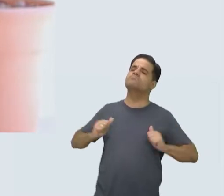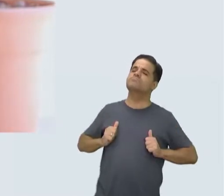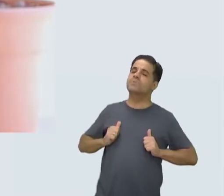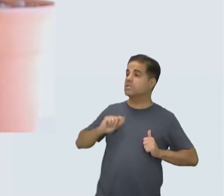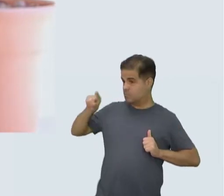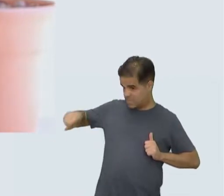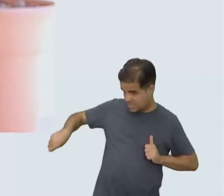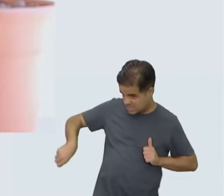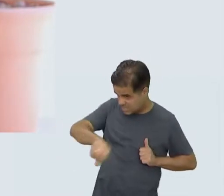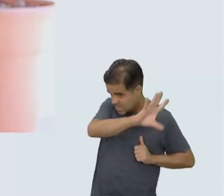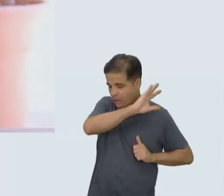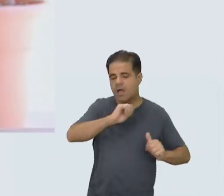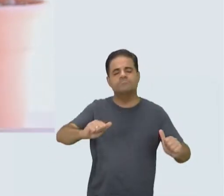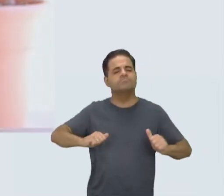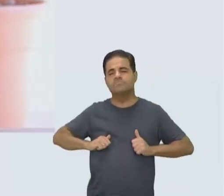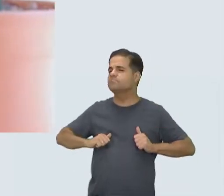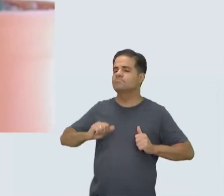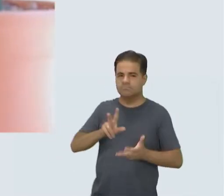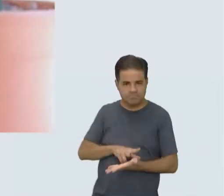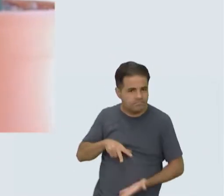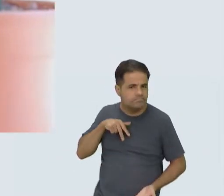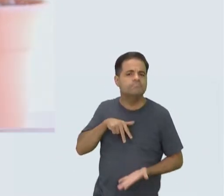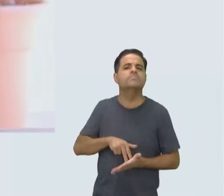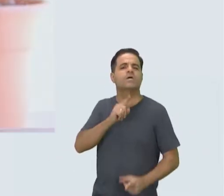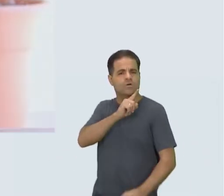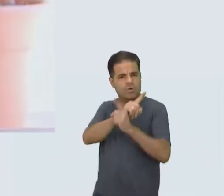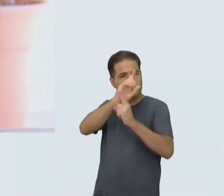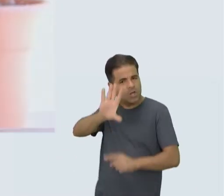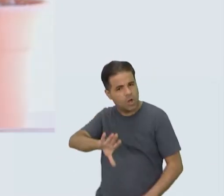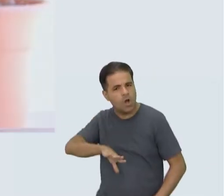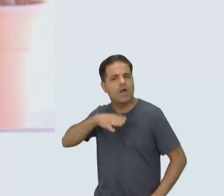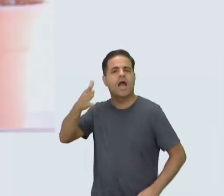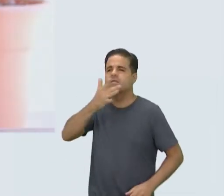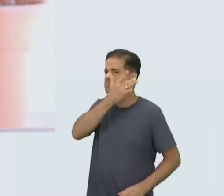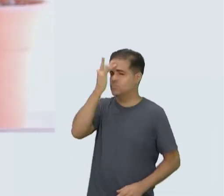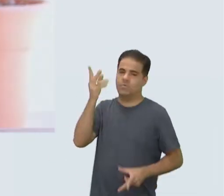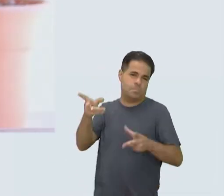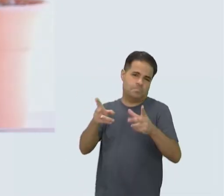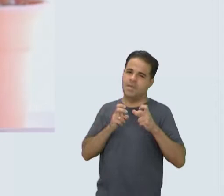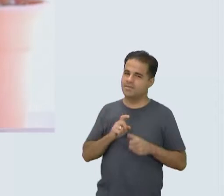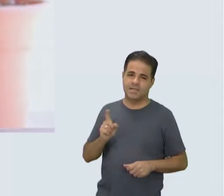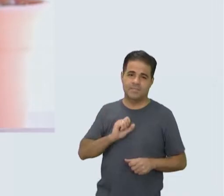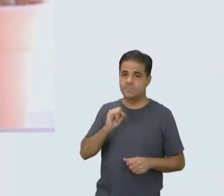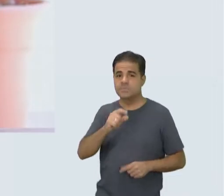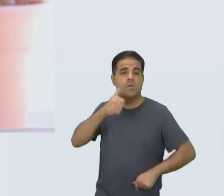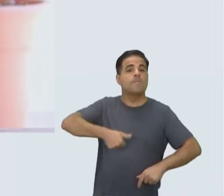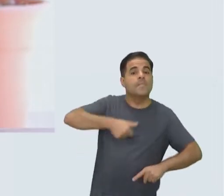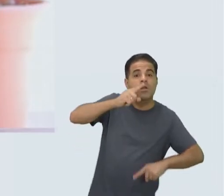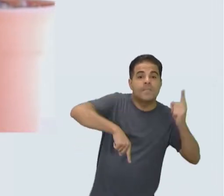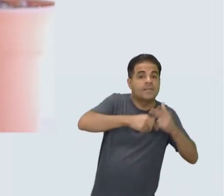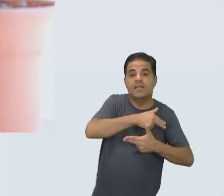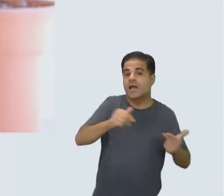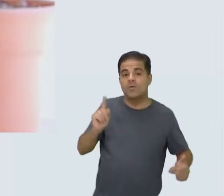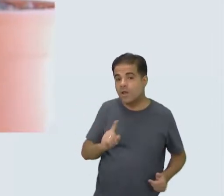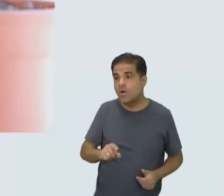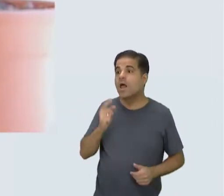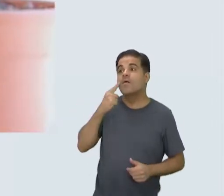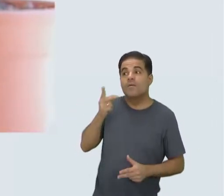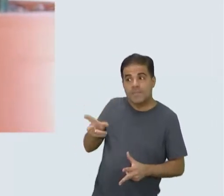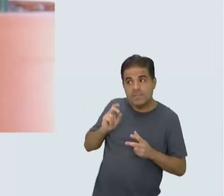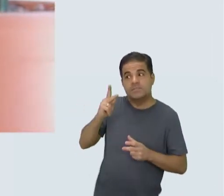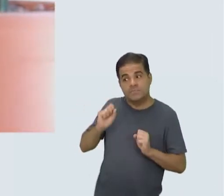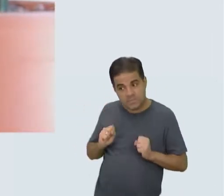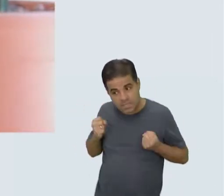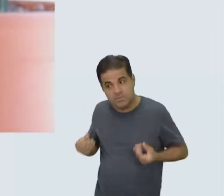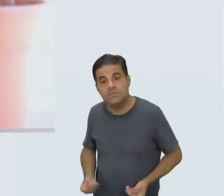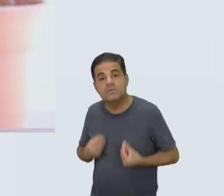você sai da sua zona de conforto, você encontra coragem. As pessoas não vão perceber se você tem o melhor material, as pessoas vão perceber se você tá dando o seu